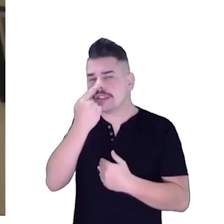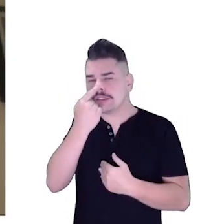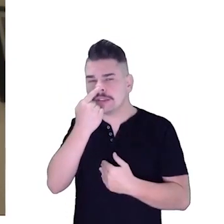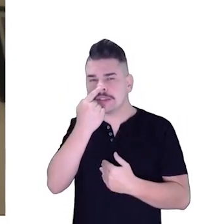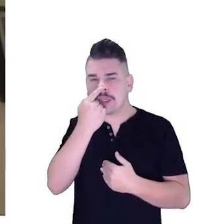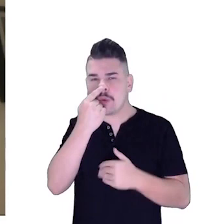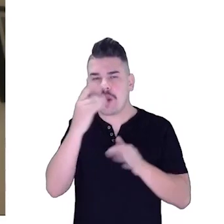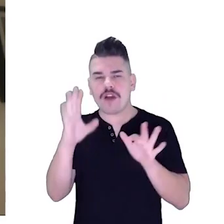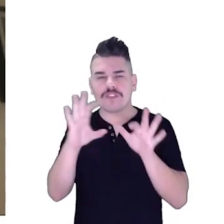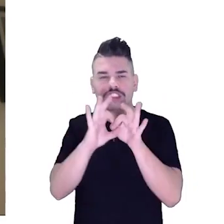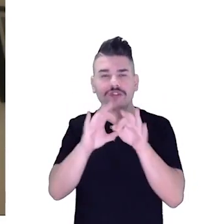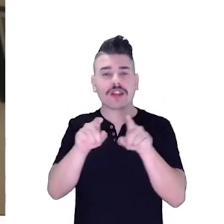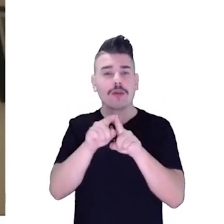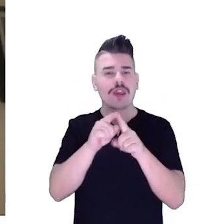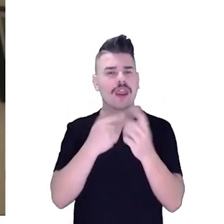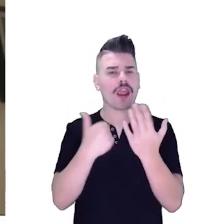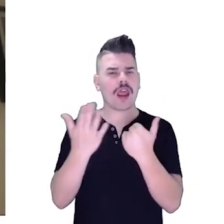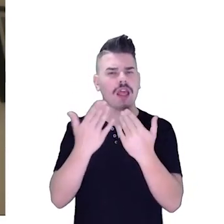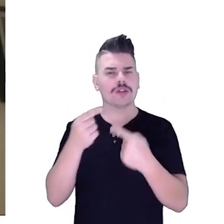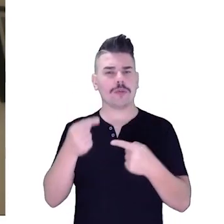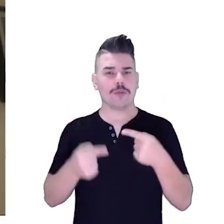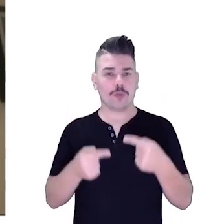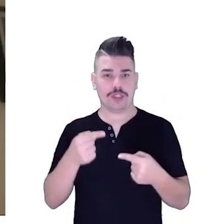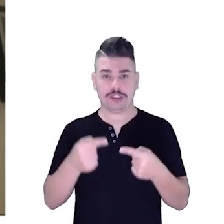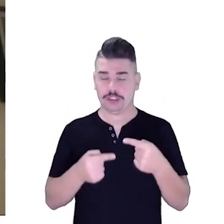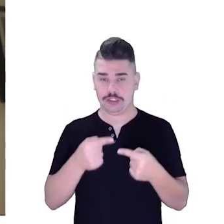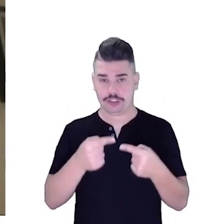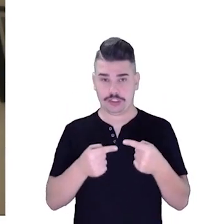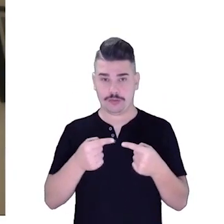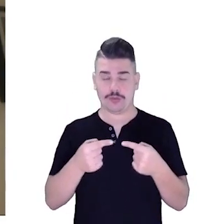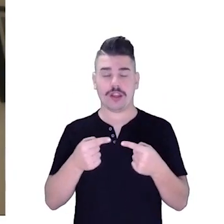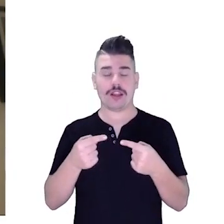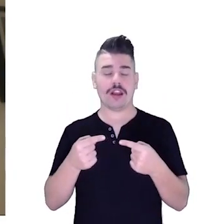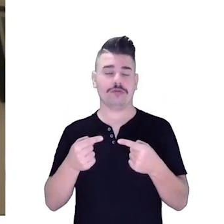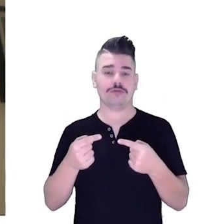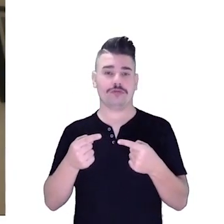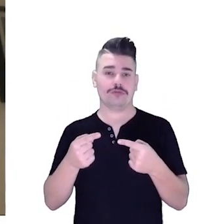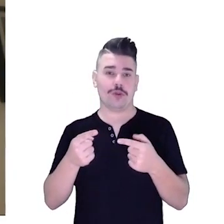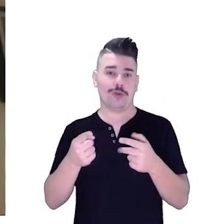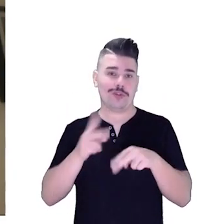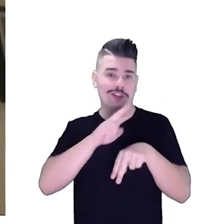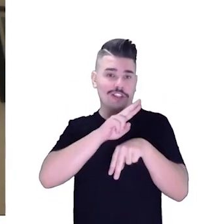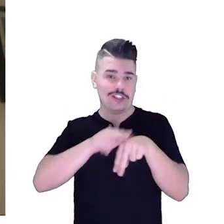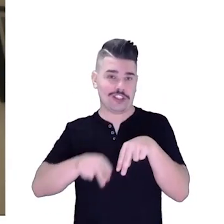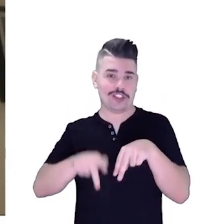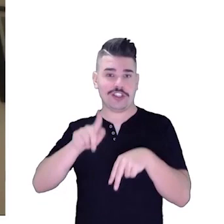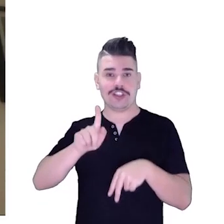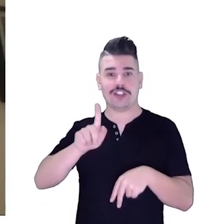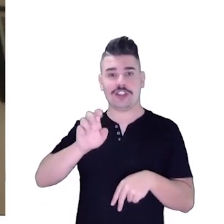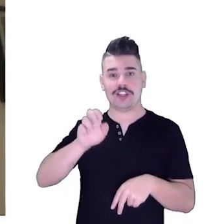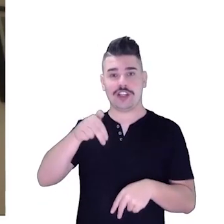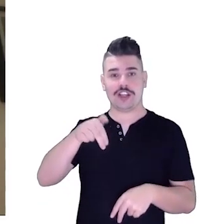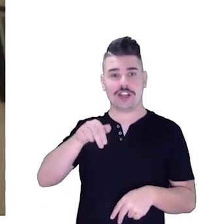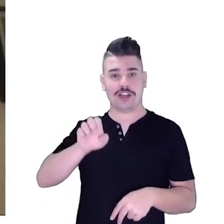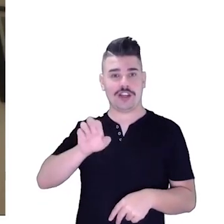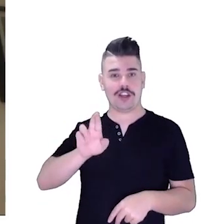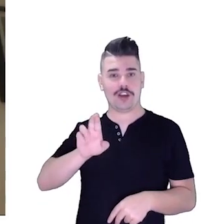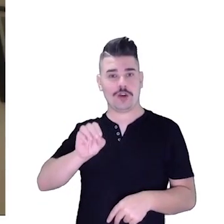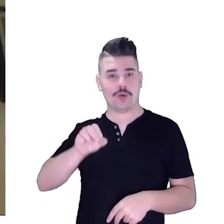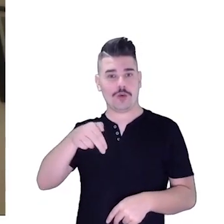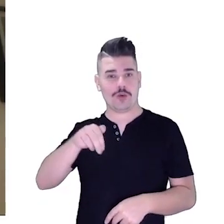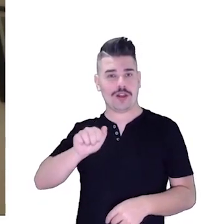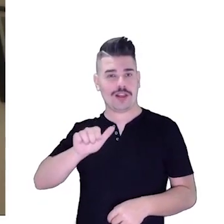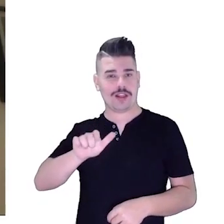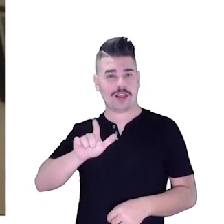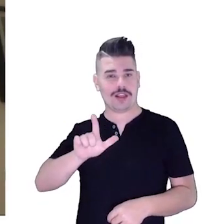Eu queria te ouvir mais sobre essas relações afetivas e sobre essas relações políticas que atravessam a feitura